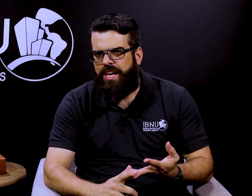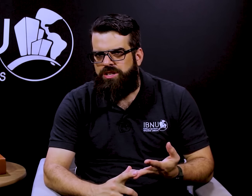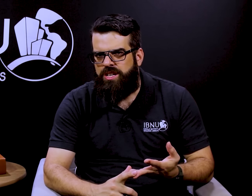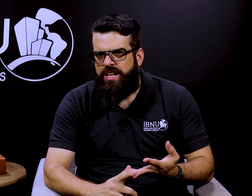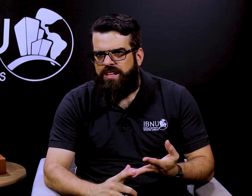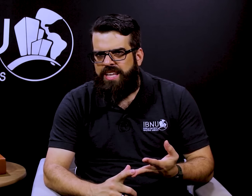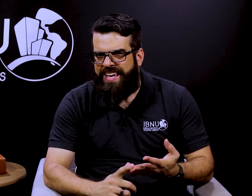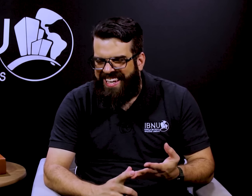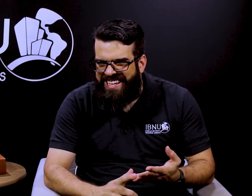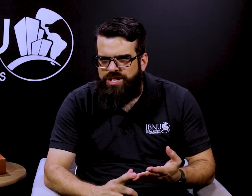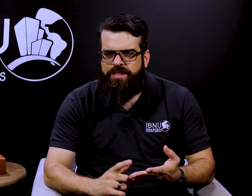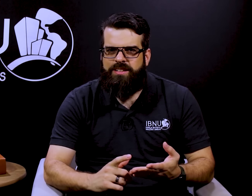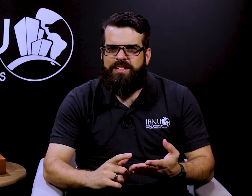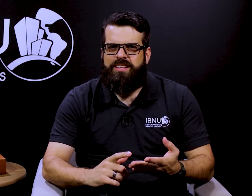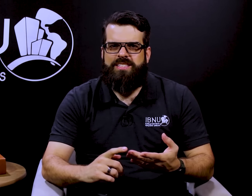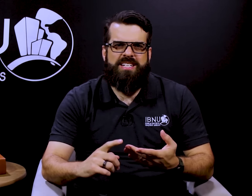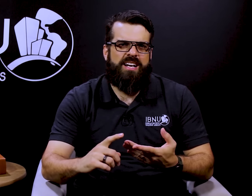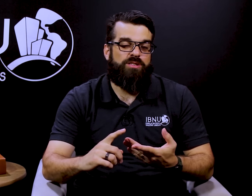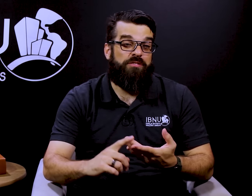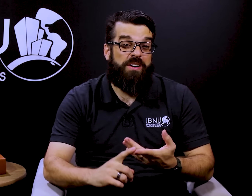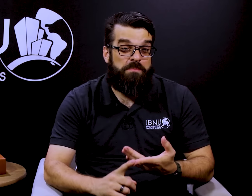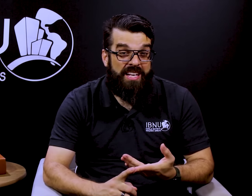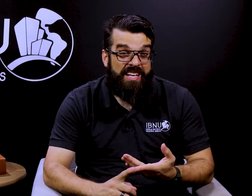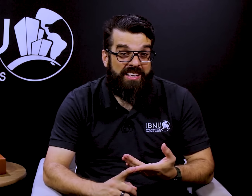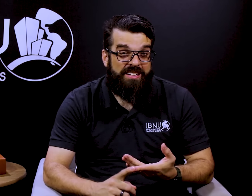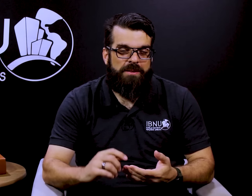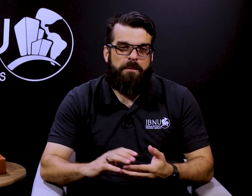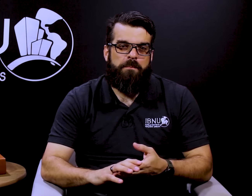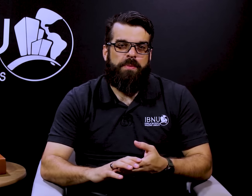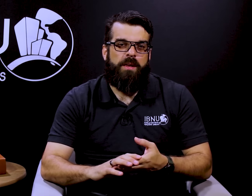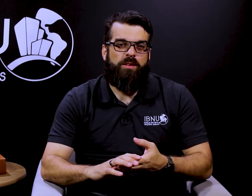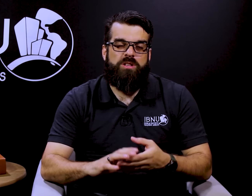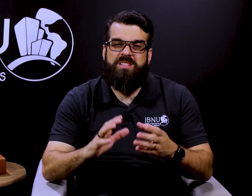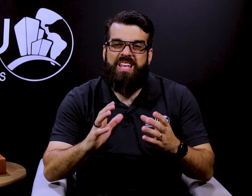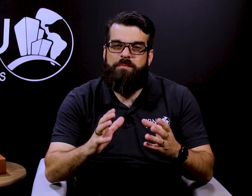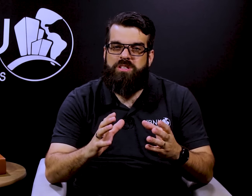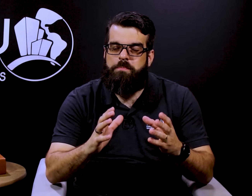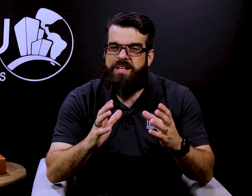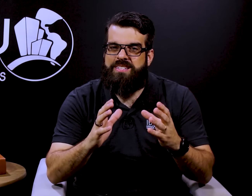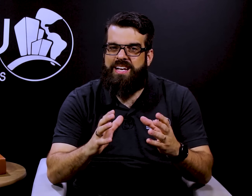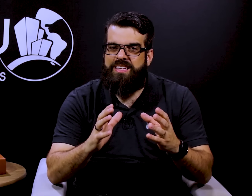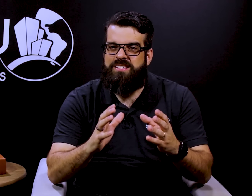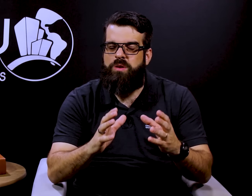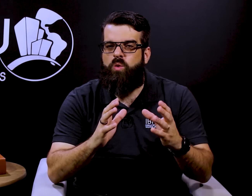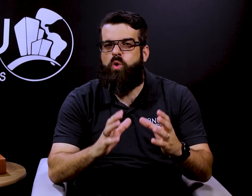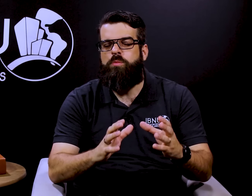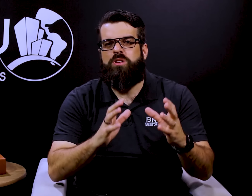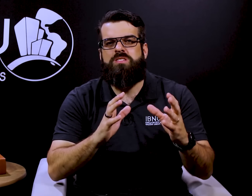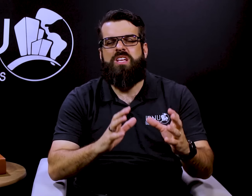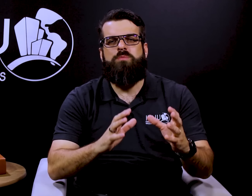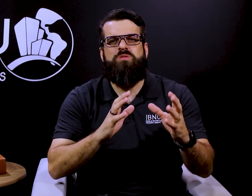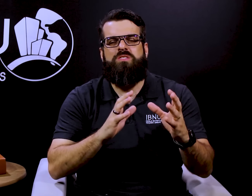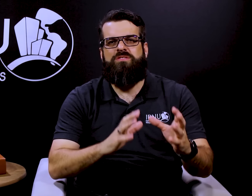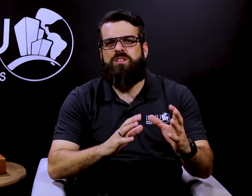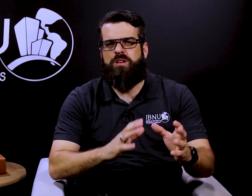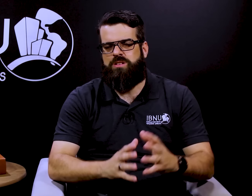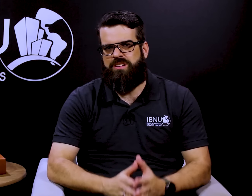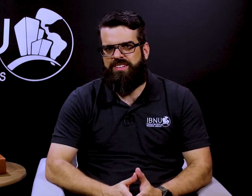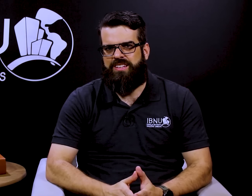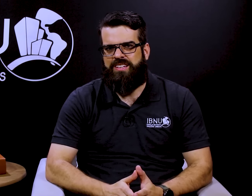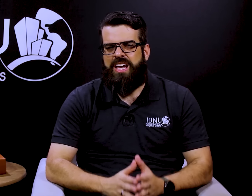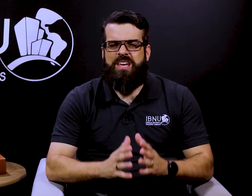nosso ambiente da igreja, seja na nossa família. Nós temos que prestar atenção em como nós temos